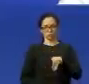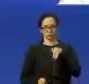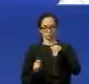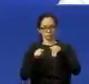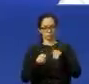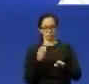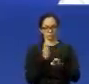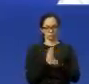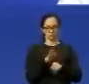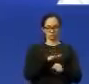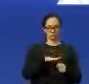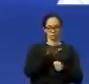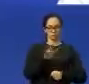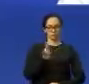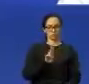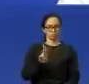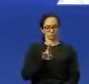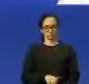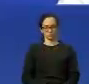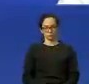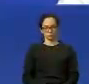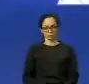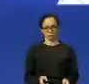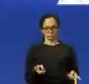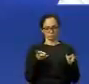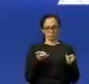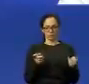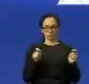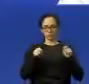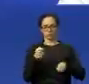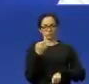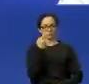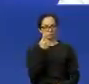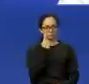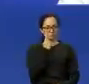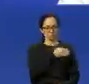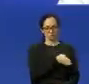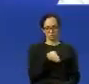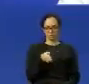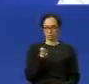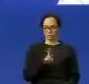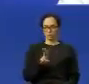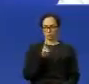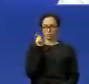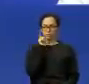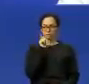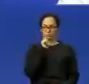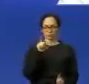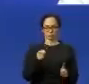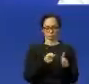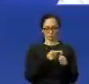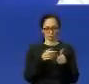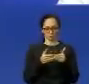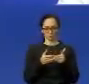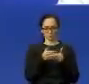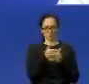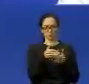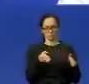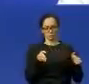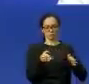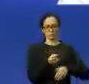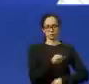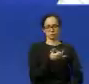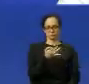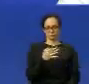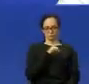viveiro seja máxima. Bem, considerando S a área da base e de acordo com o enunciado, nós temos primeiro o perímetro da base